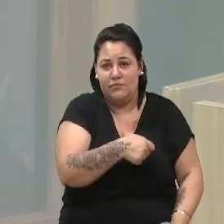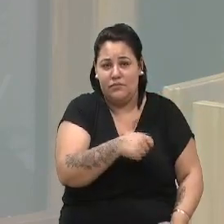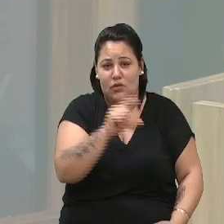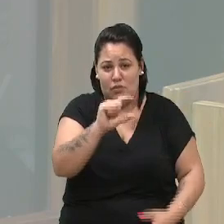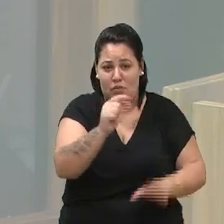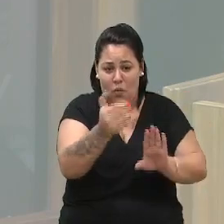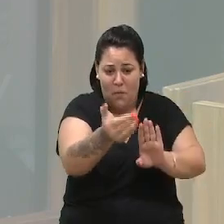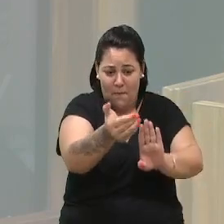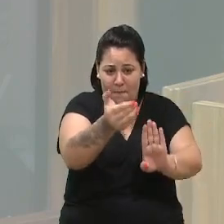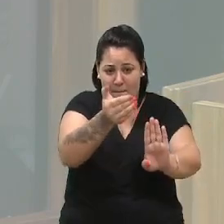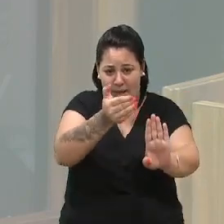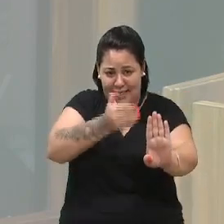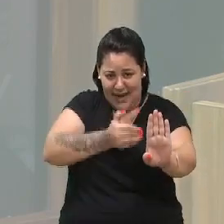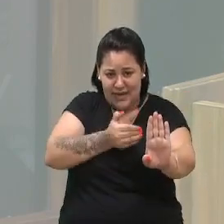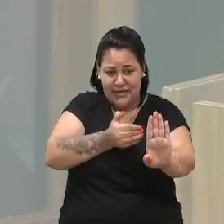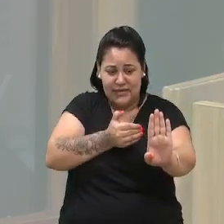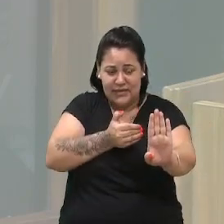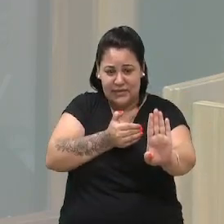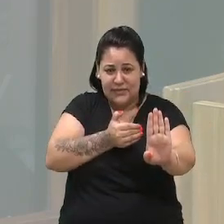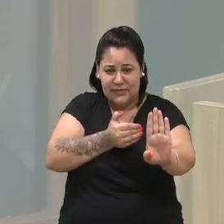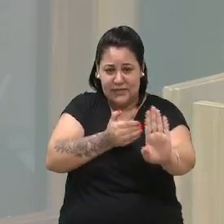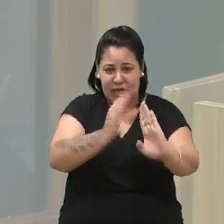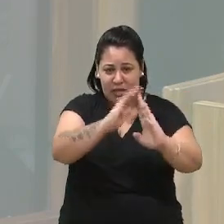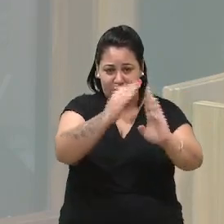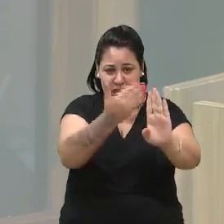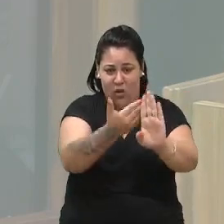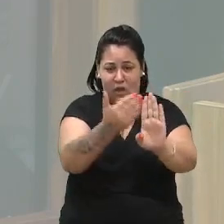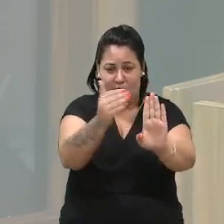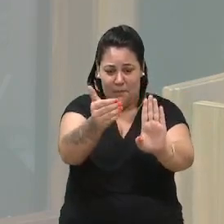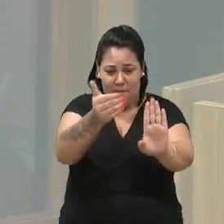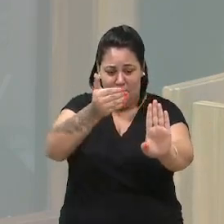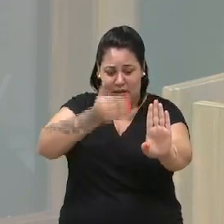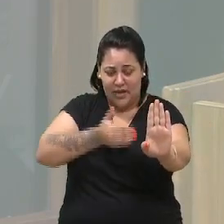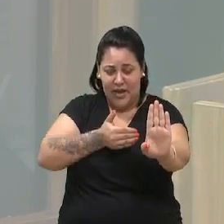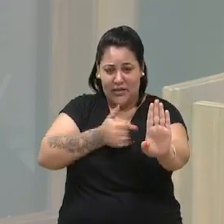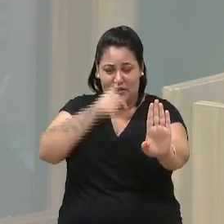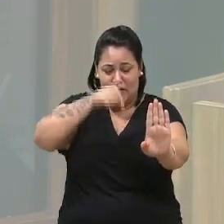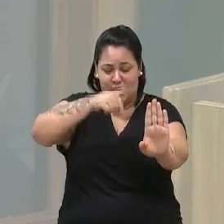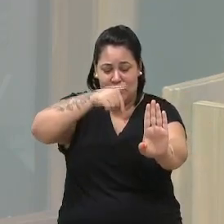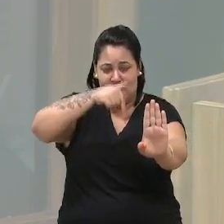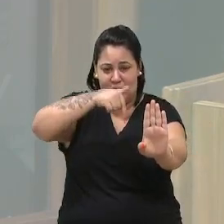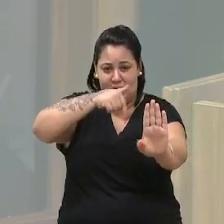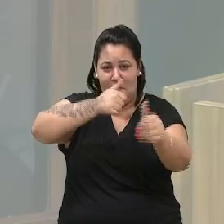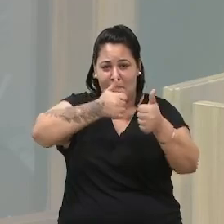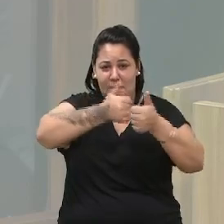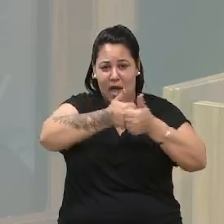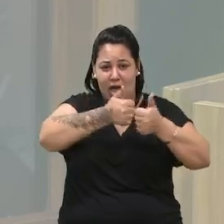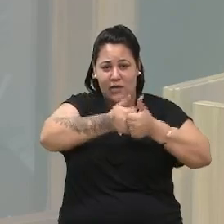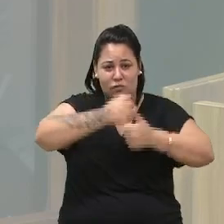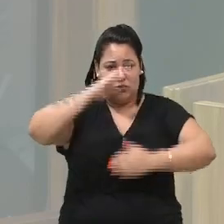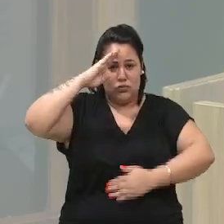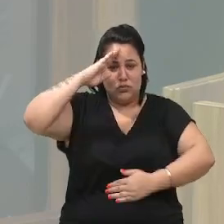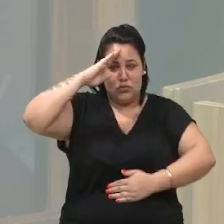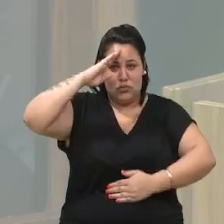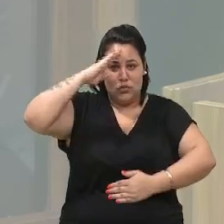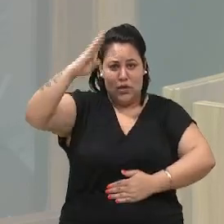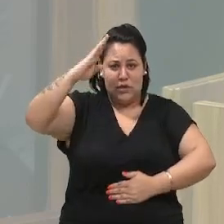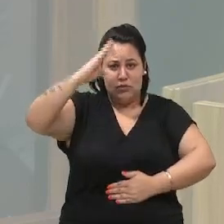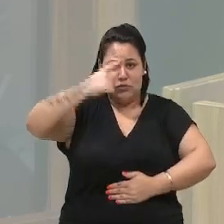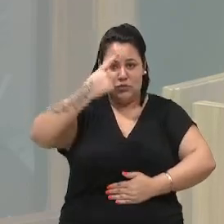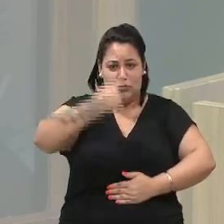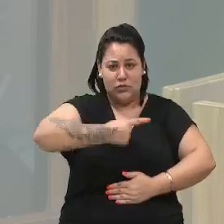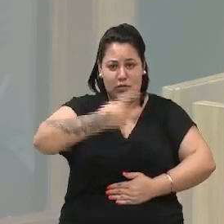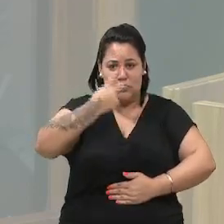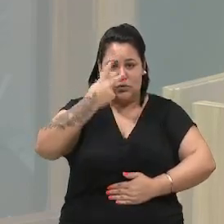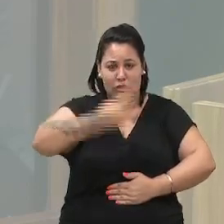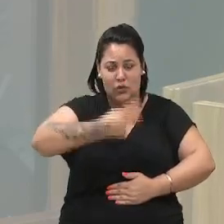do Governador Roberto Silveira, ali fica próximo do quartel do 12º Batalhão